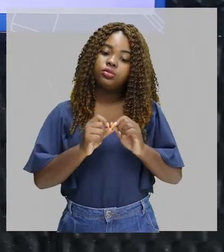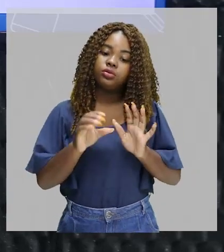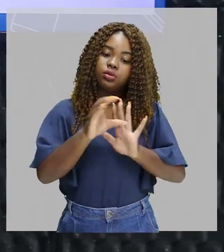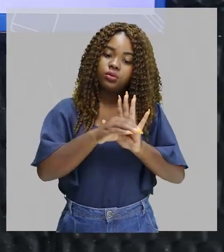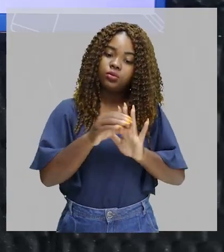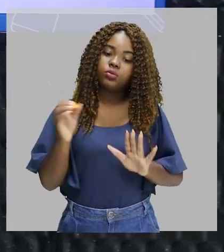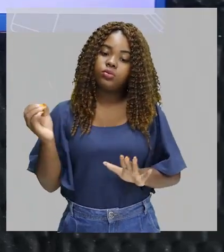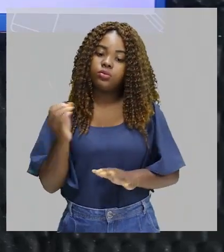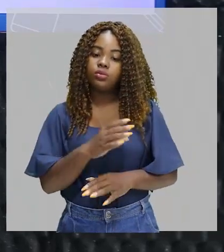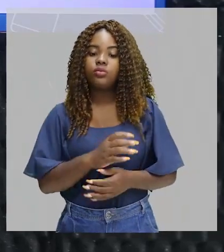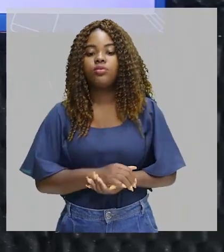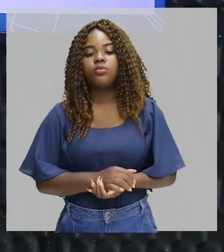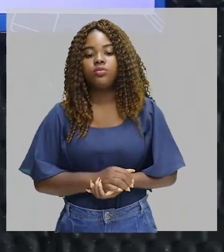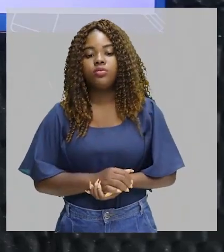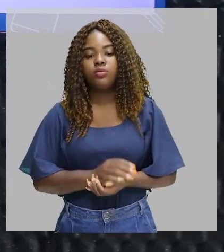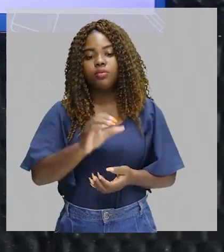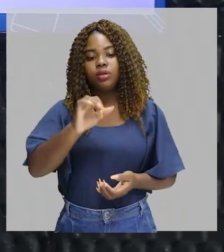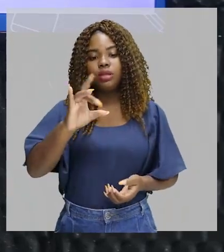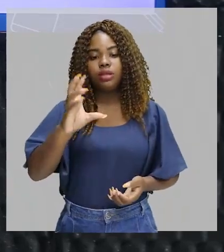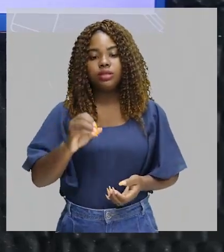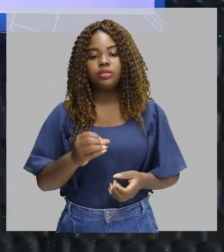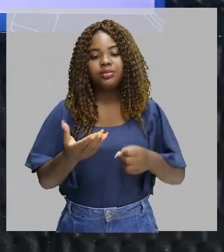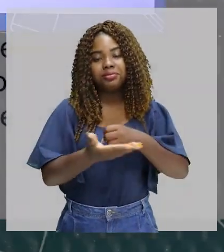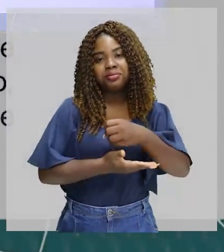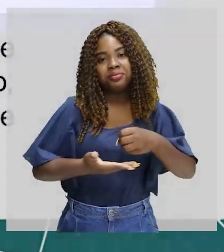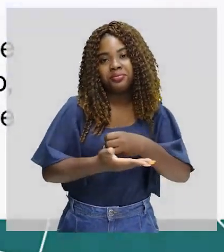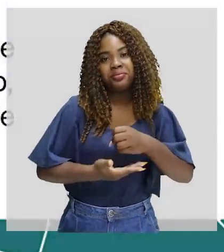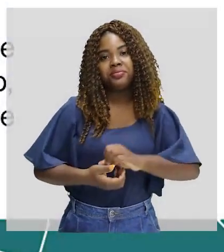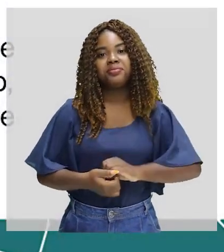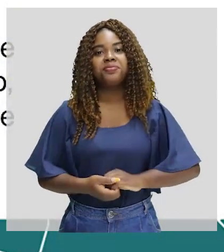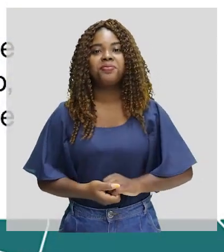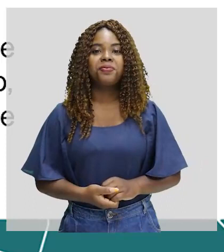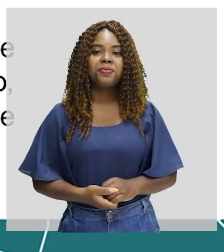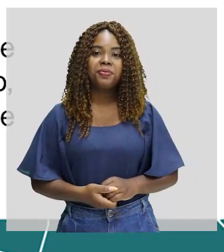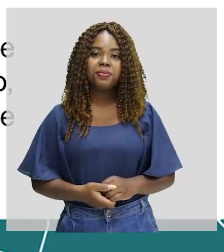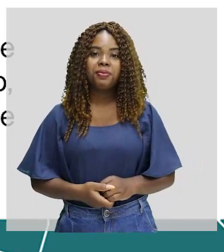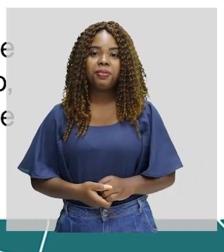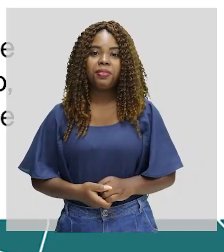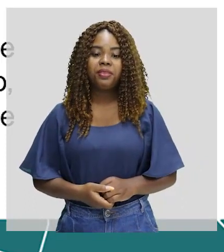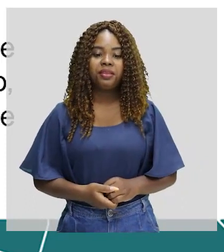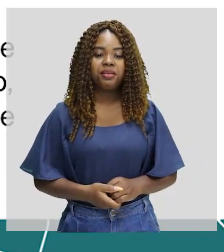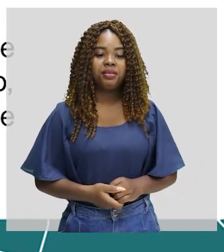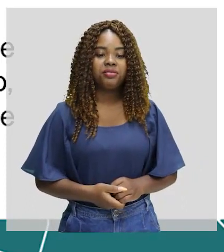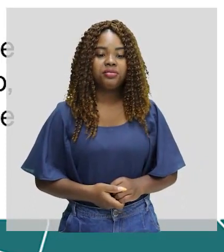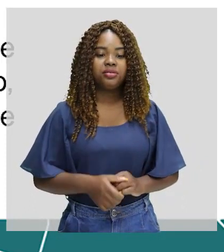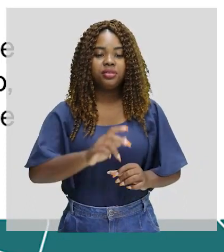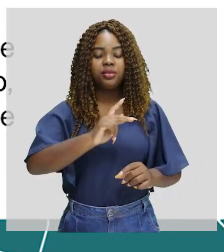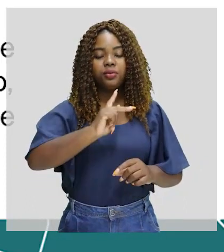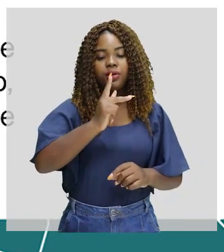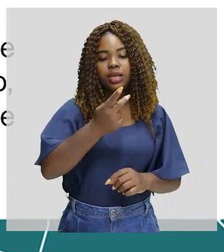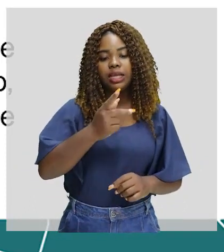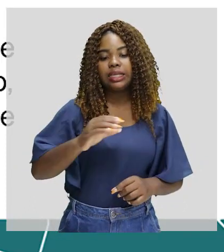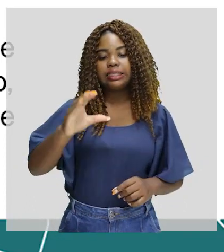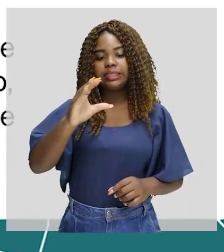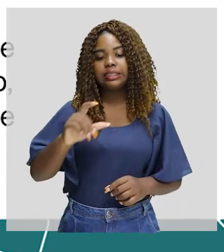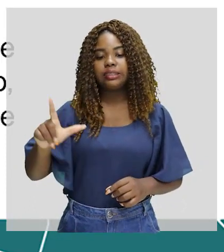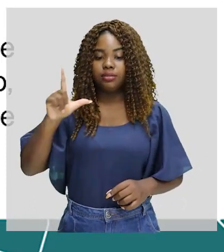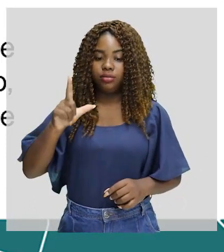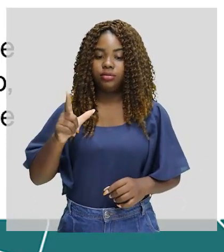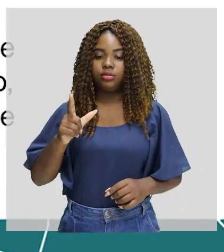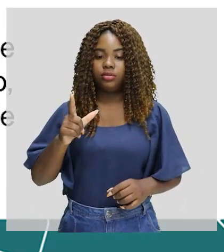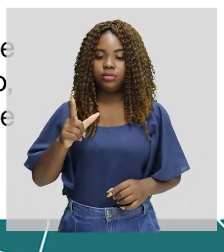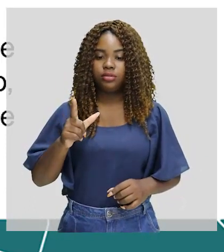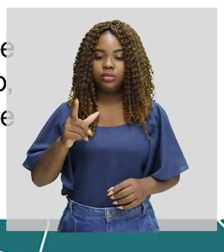para ácido-base, ok? Então, olha só, o HCl interagindo com a